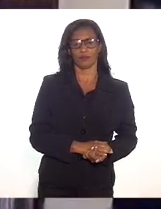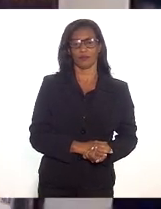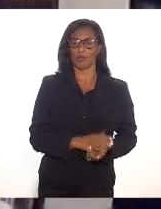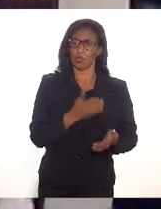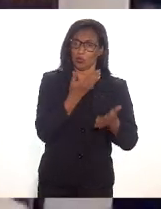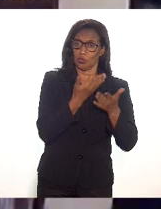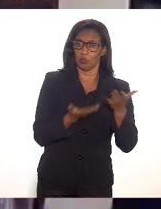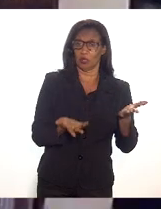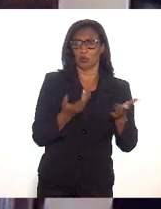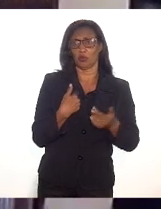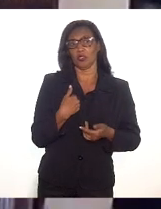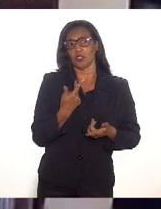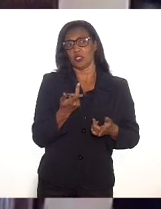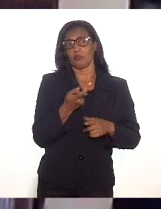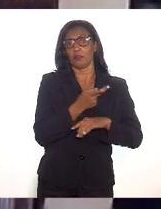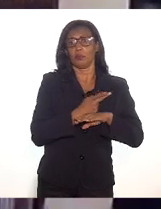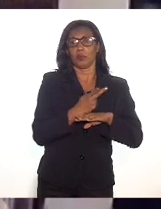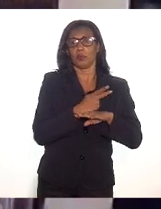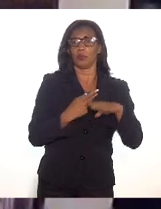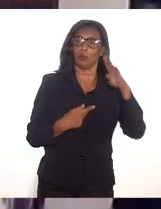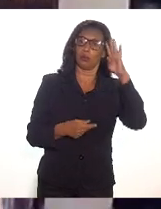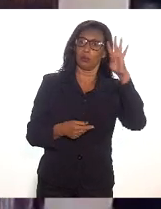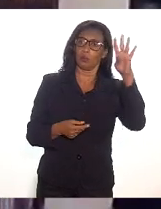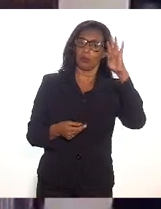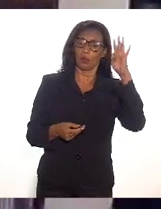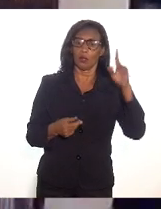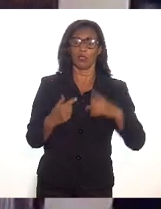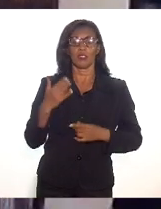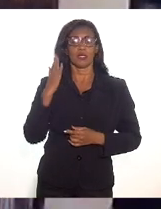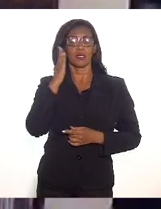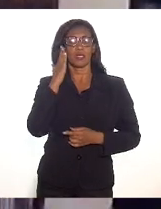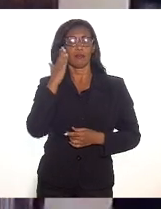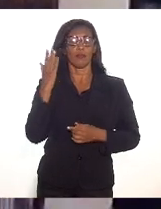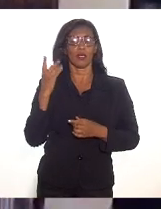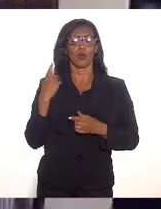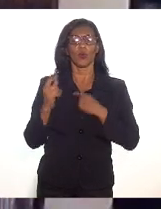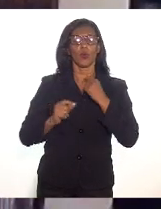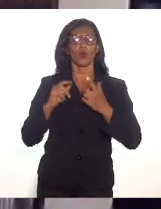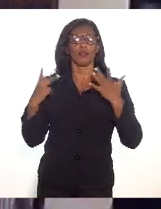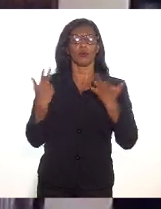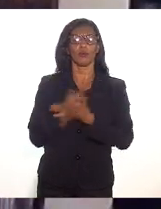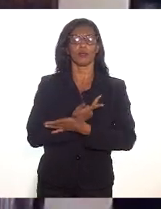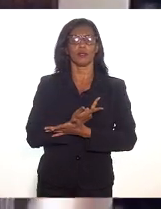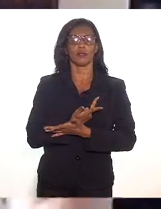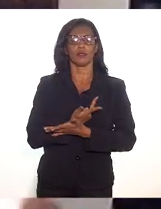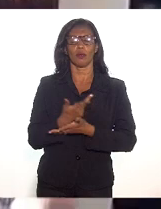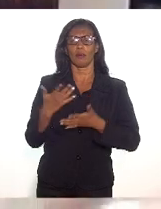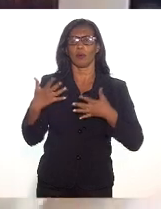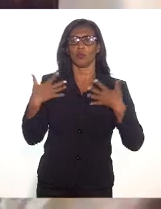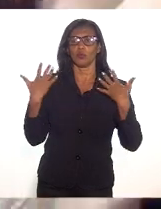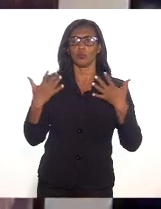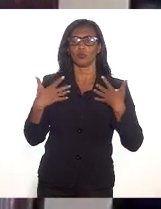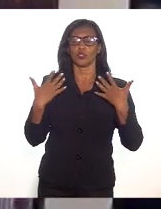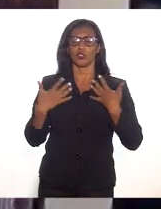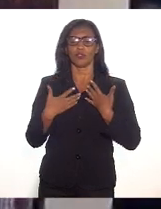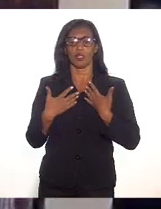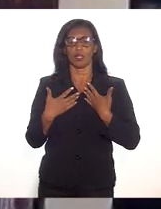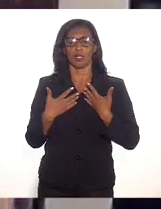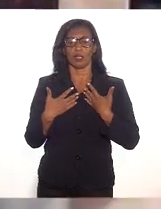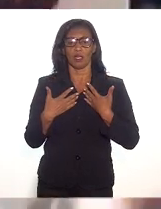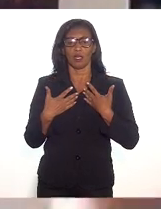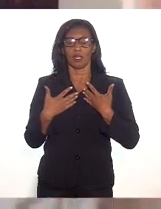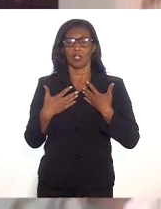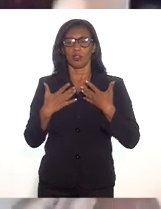procura aí uma reflexão, inclusive saber o que que motivou realmente participar de